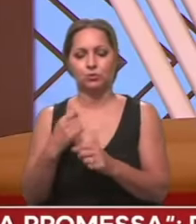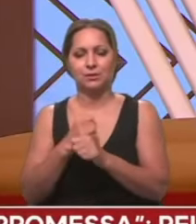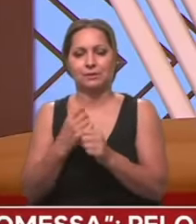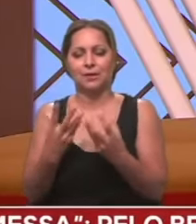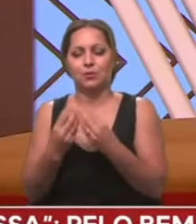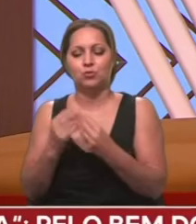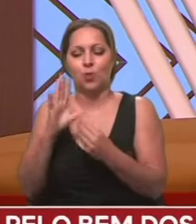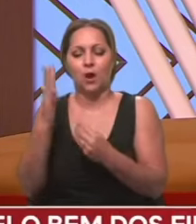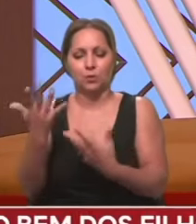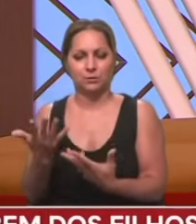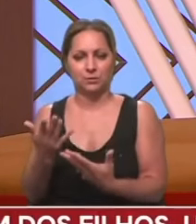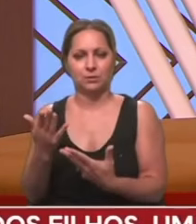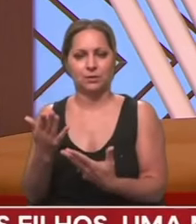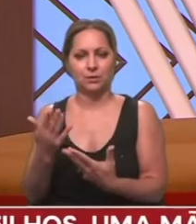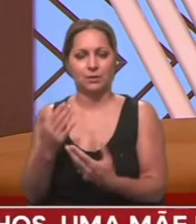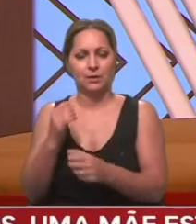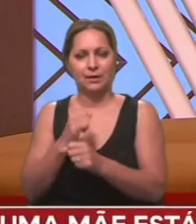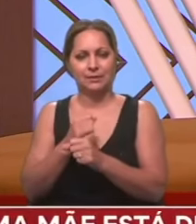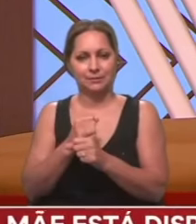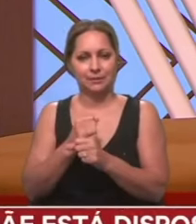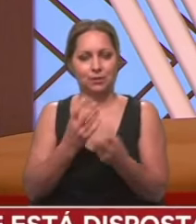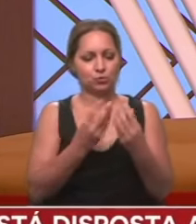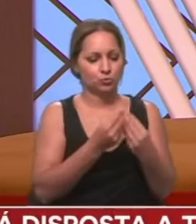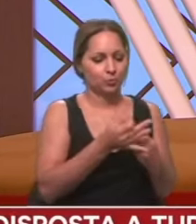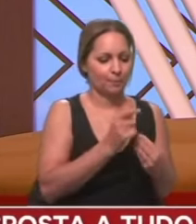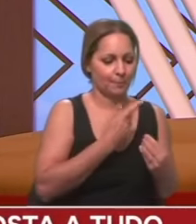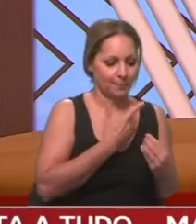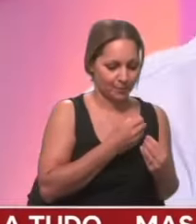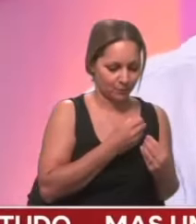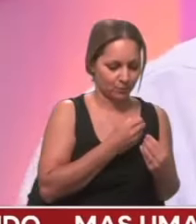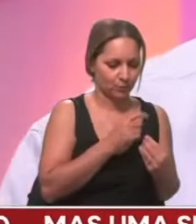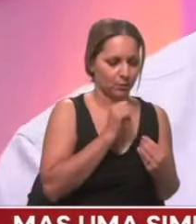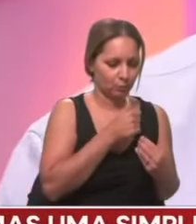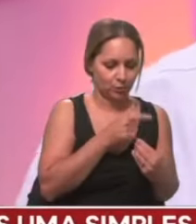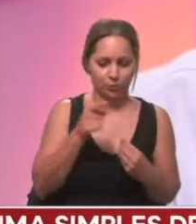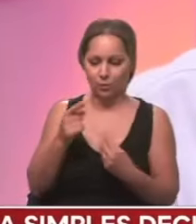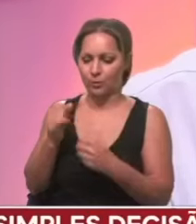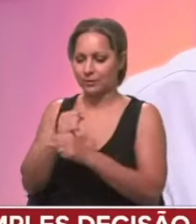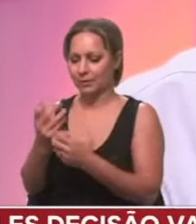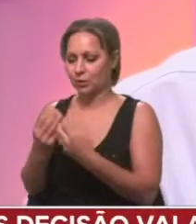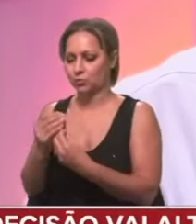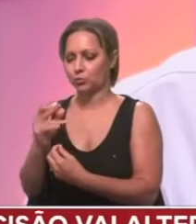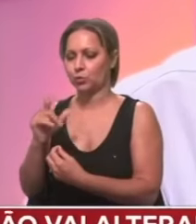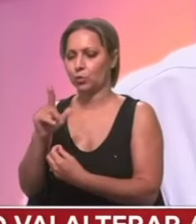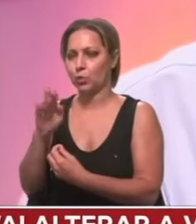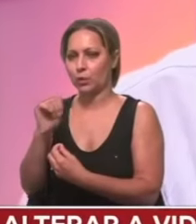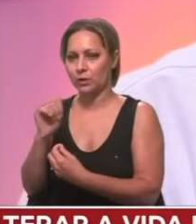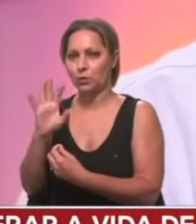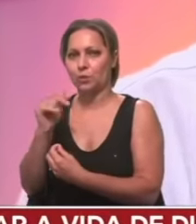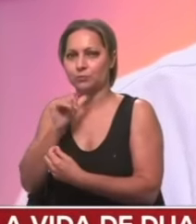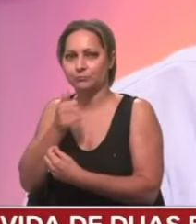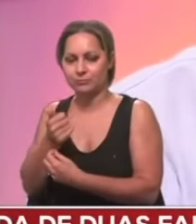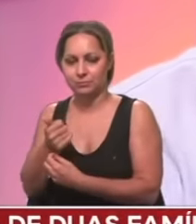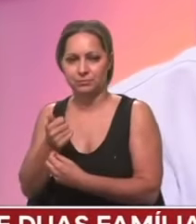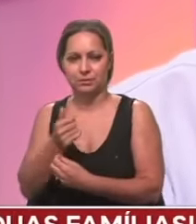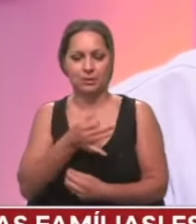que é terrível é que eu estava a trabalhar com o Pedro... E estava a trabalhar com o Luís Aleluia no momento em que tudo isso aconteceu. O